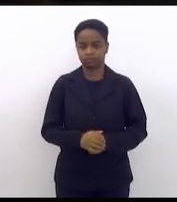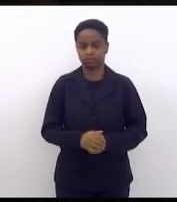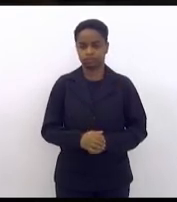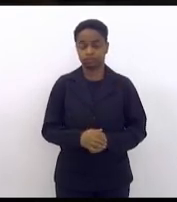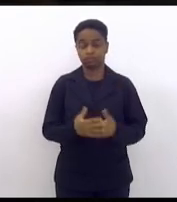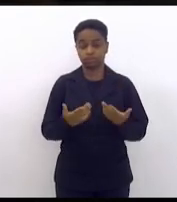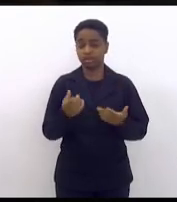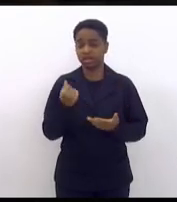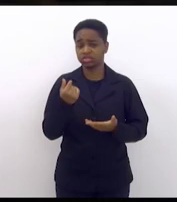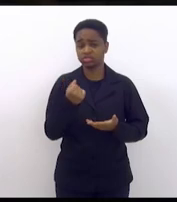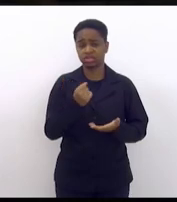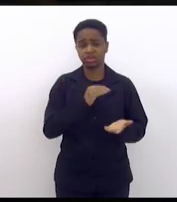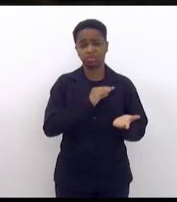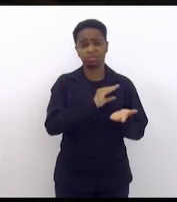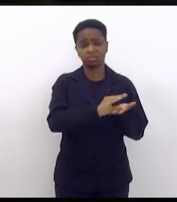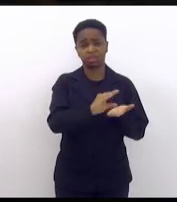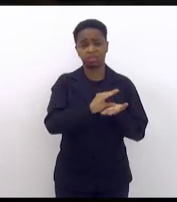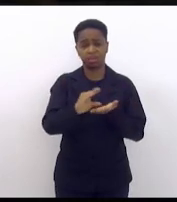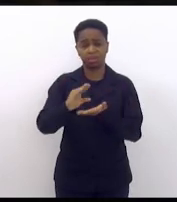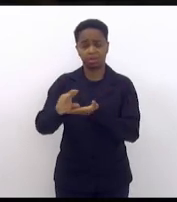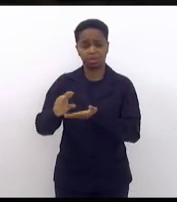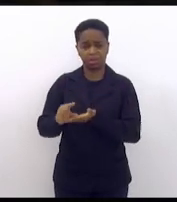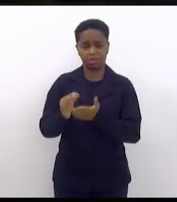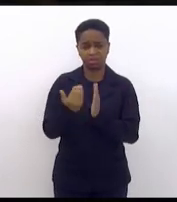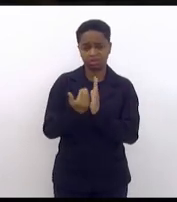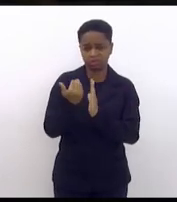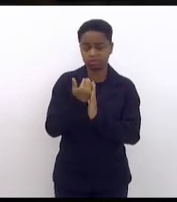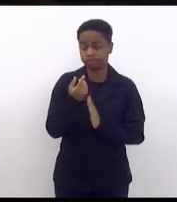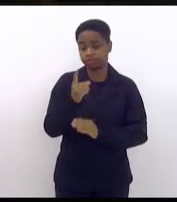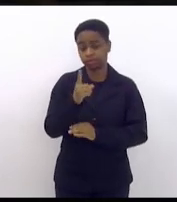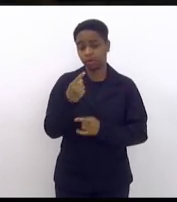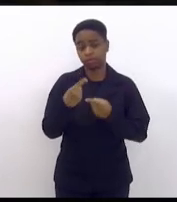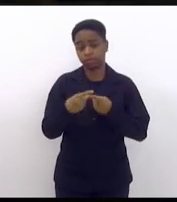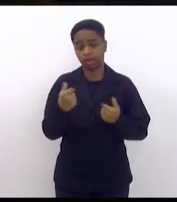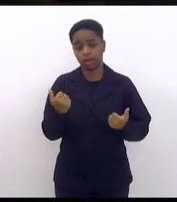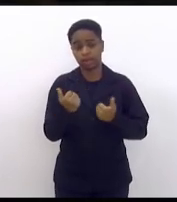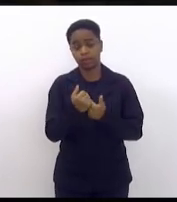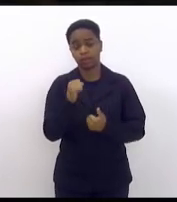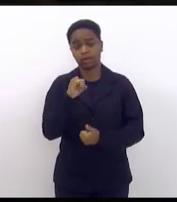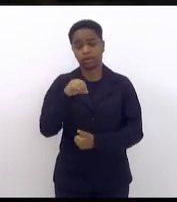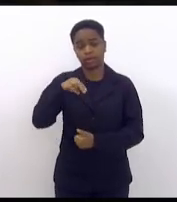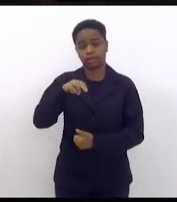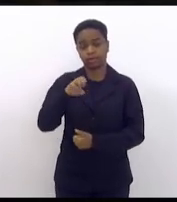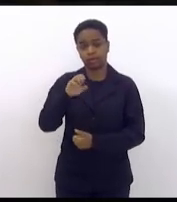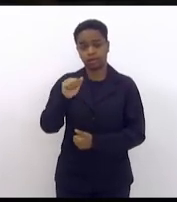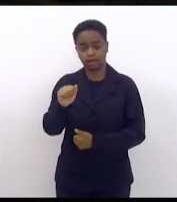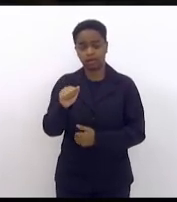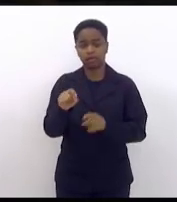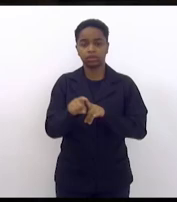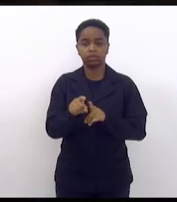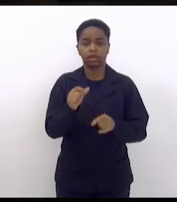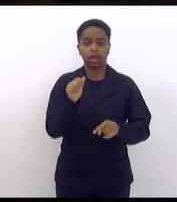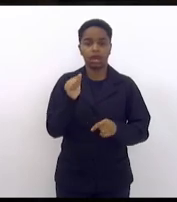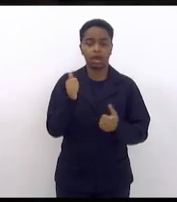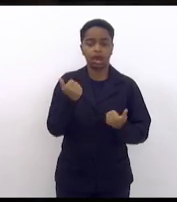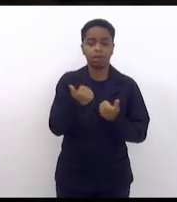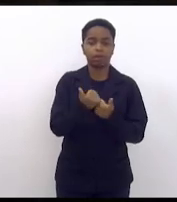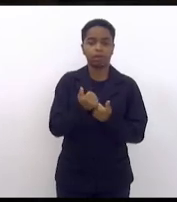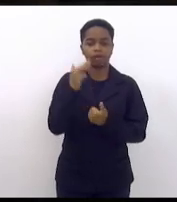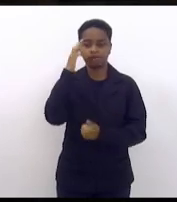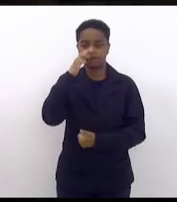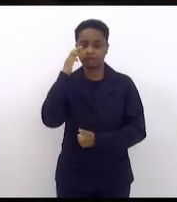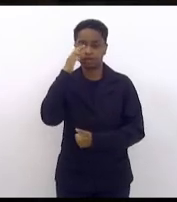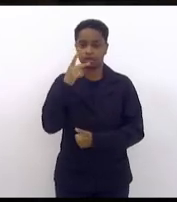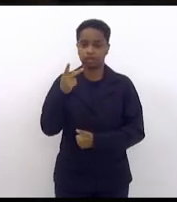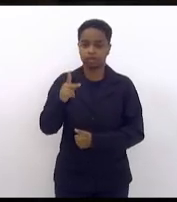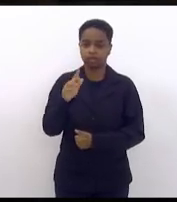muito dinheiro para botar nos cofres públicos? Não, vai fortalecer o INEA, deputado Carlos Mink, e fortalecer a fiscalização da própria